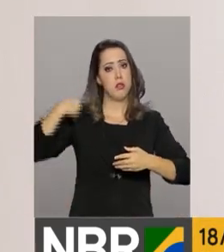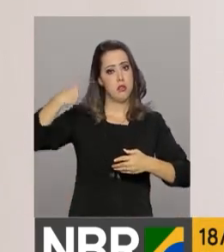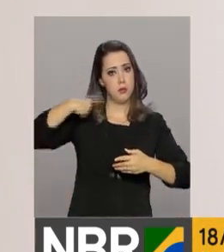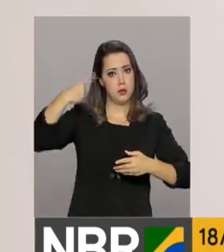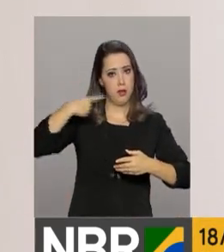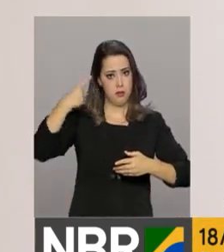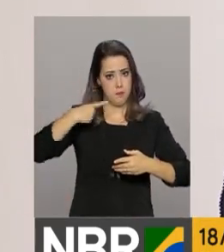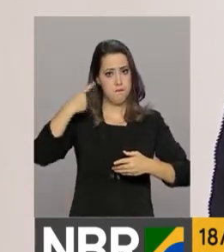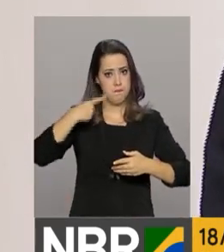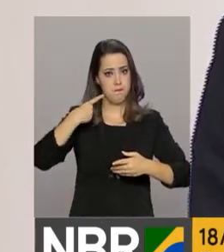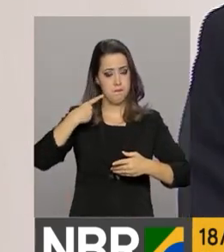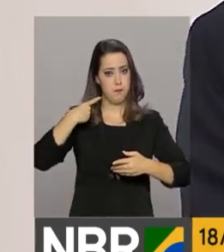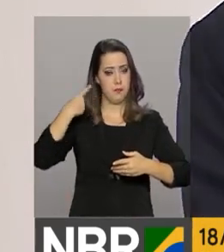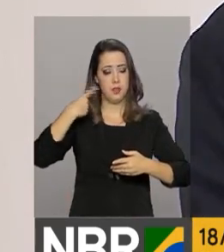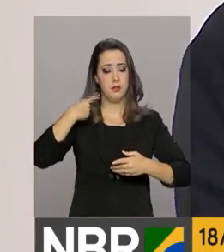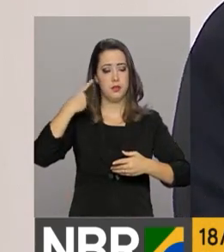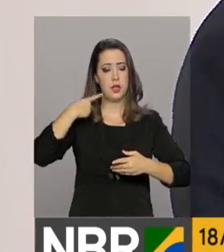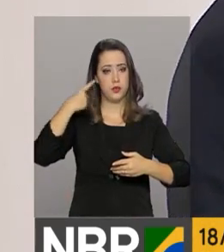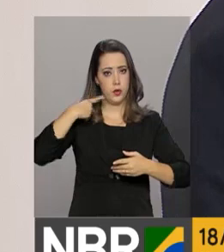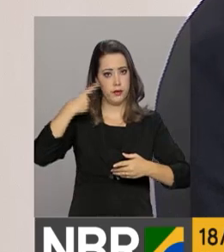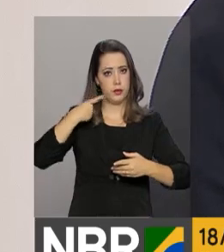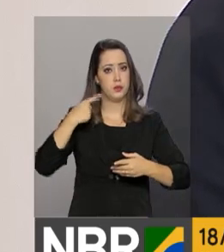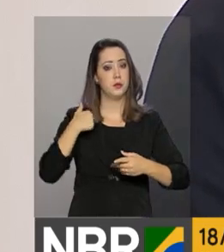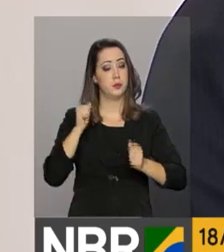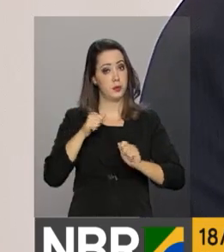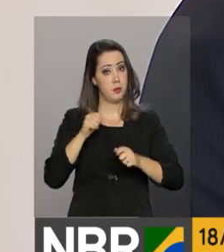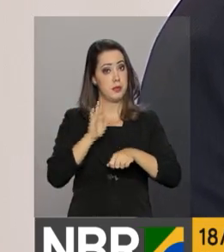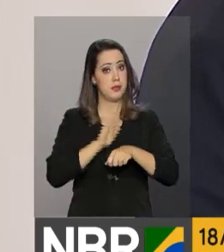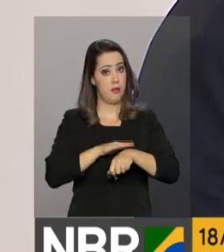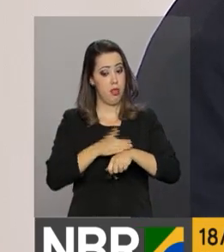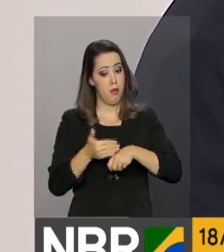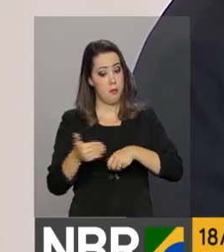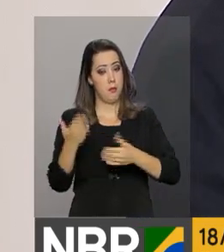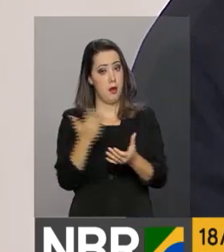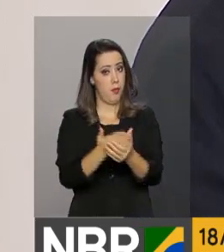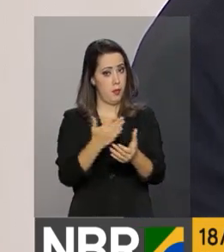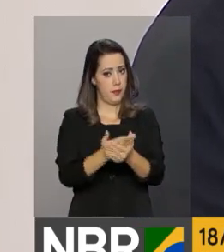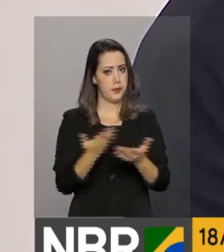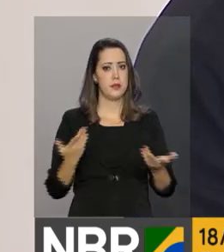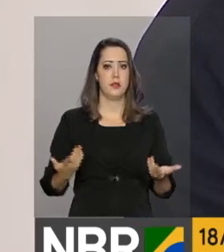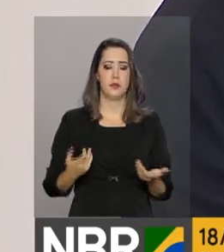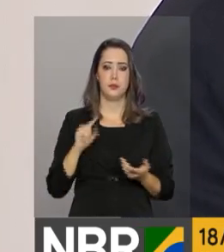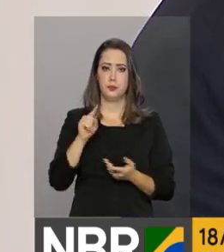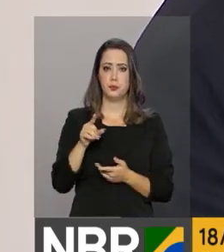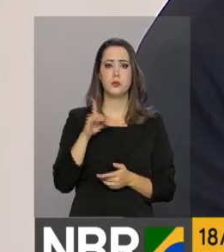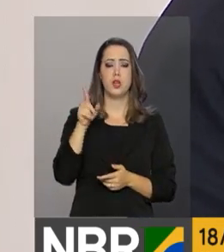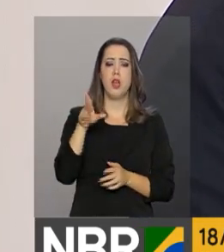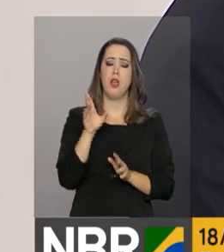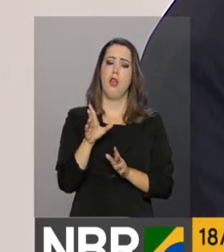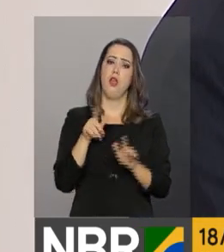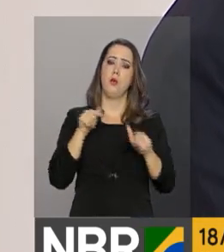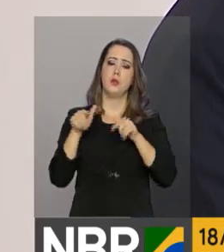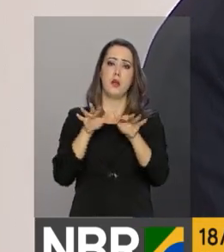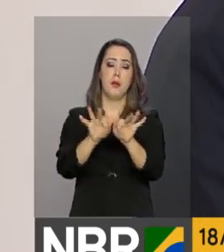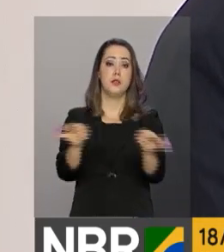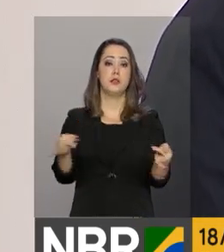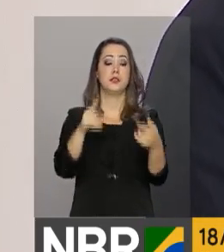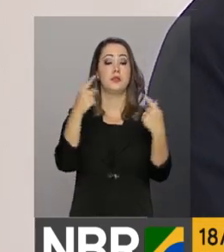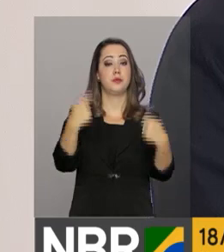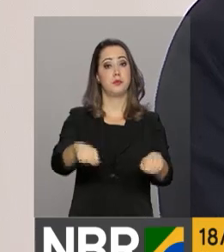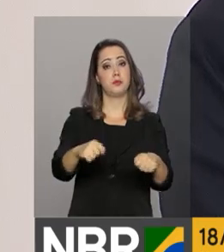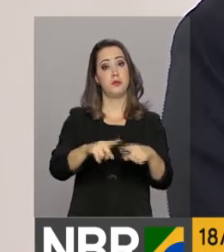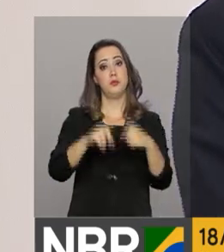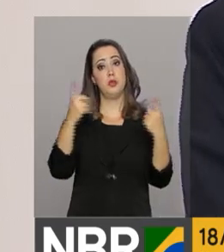atos aparentemente singelos mais de grande significação especialmente este que coloca como observa o mirante